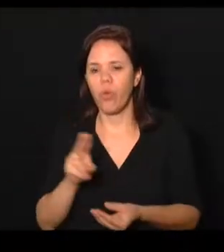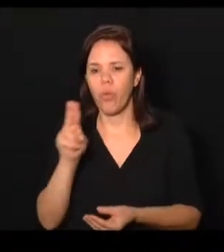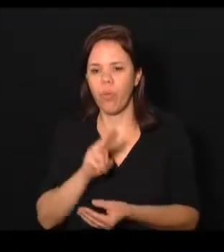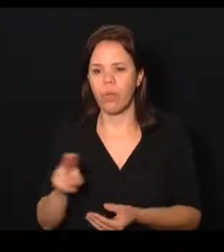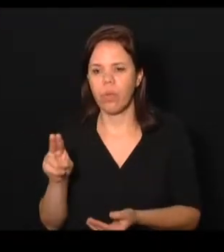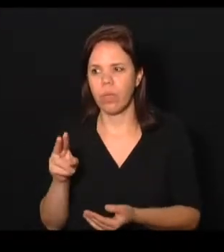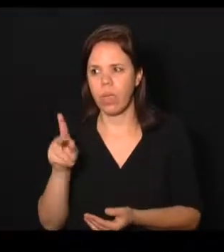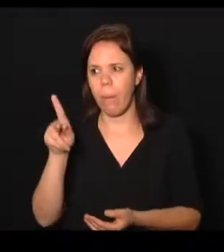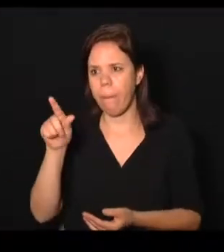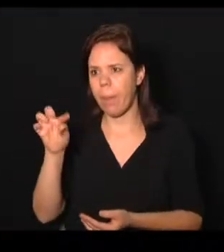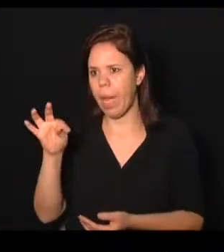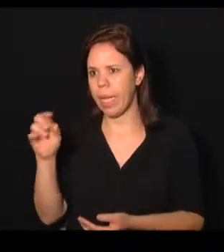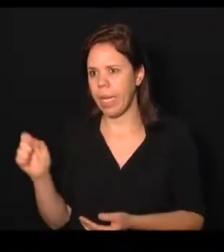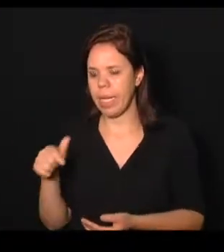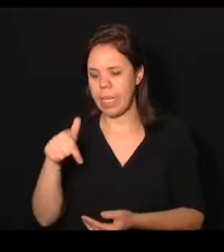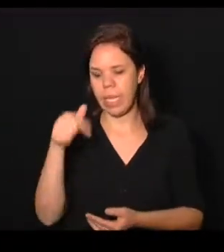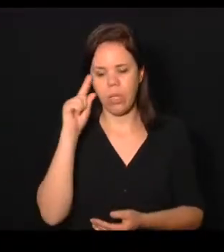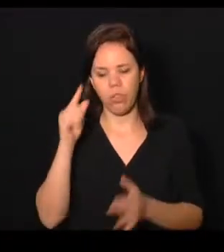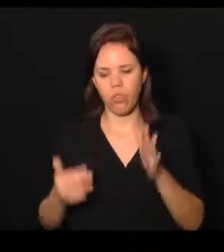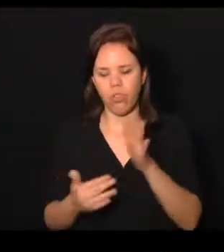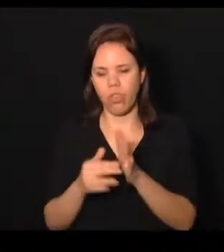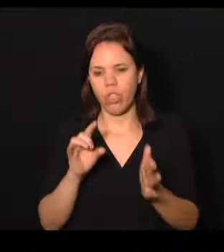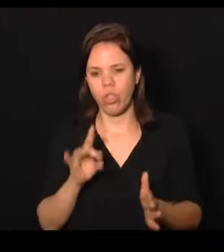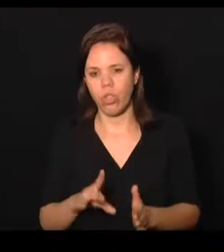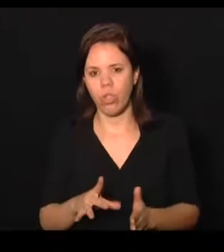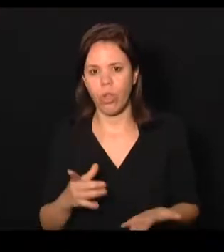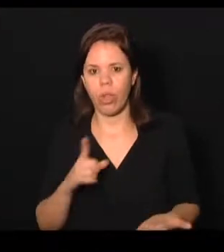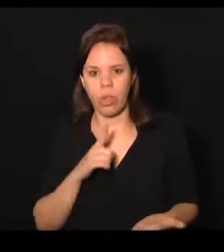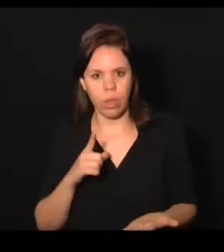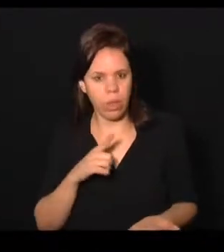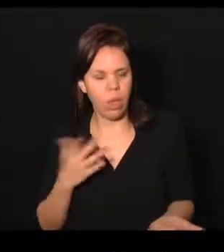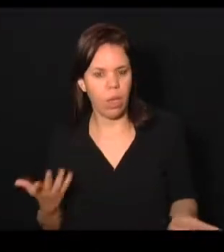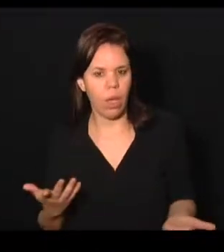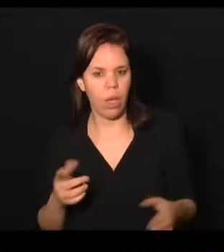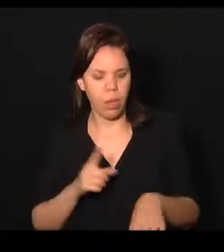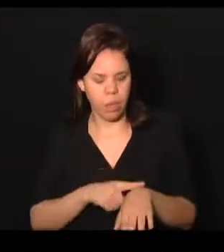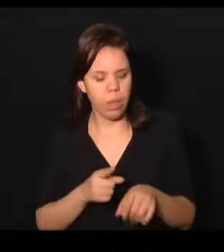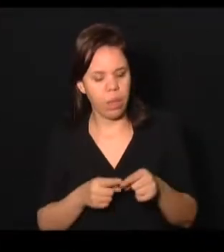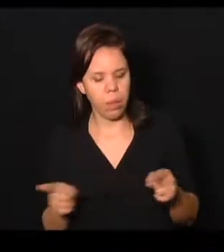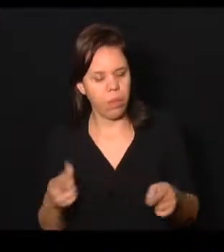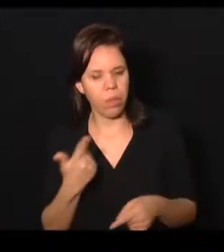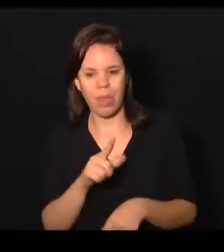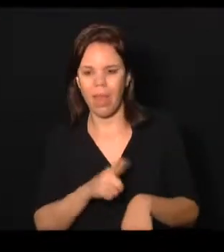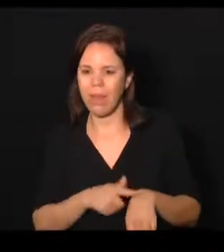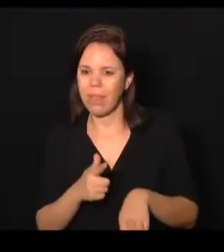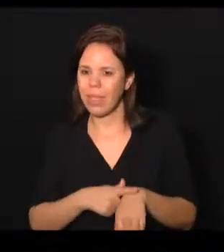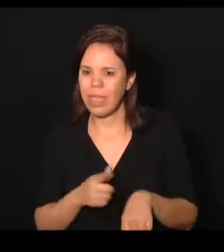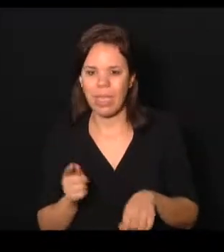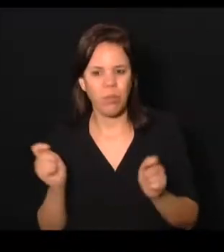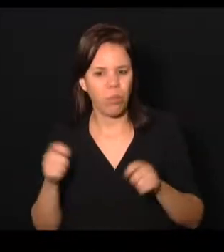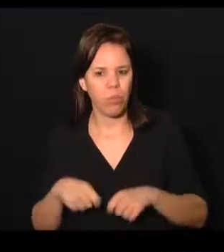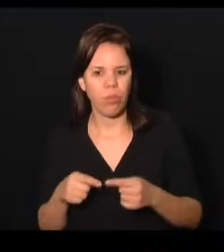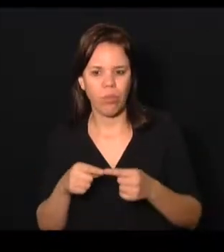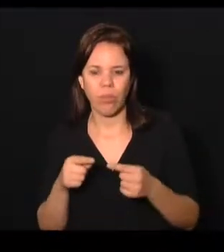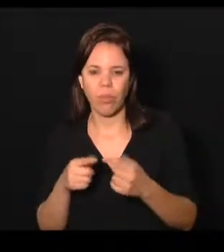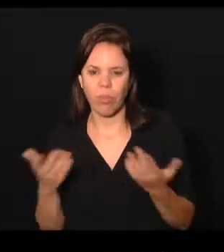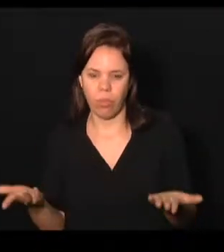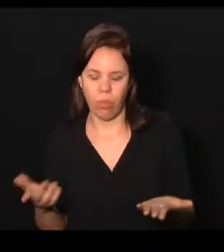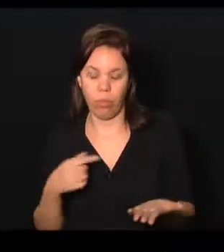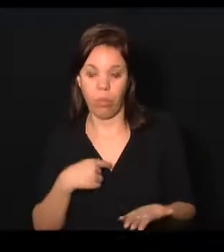sangue dura 30 dias depois de colhido, ou seja, eu não tenho tempo hábil para isso. Então, a gente conta, na verdade, com